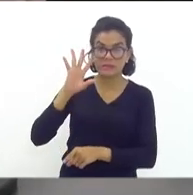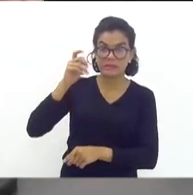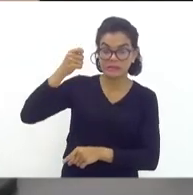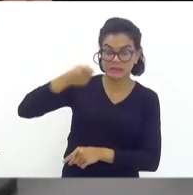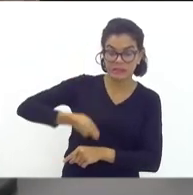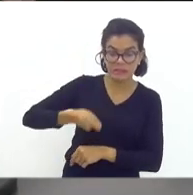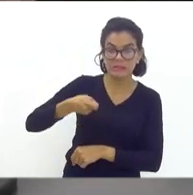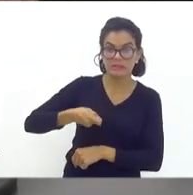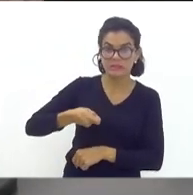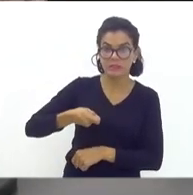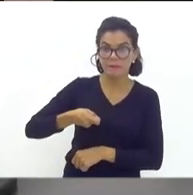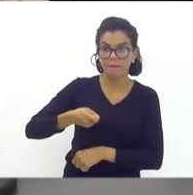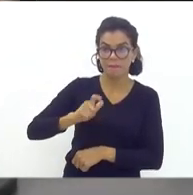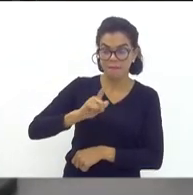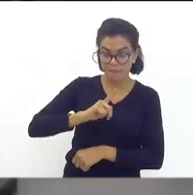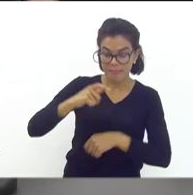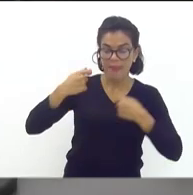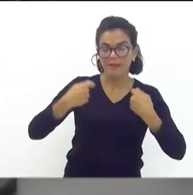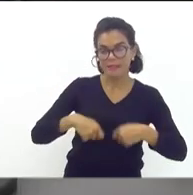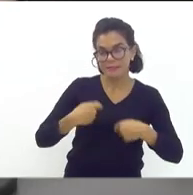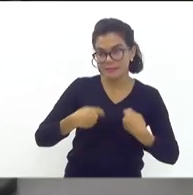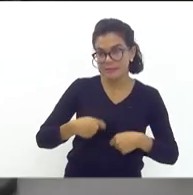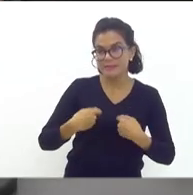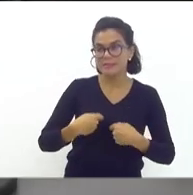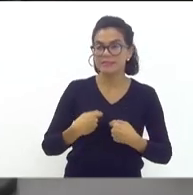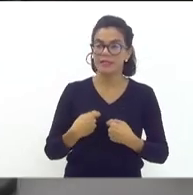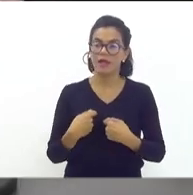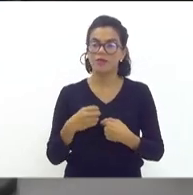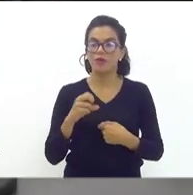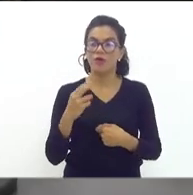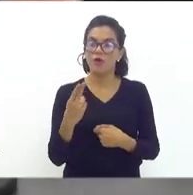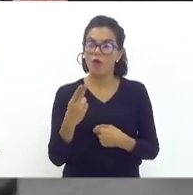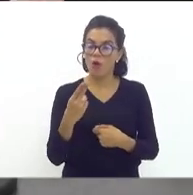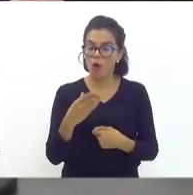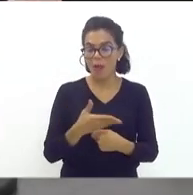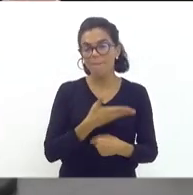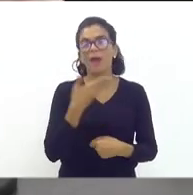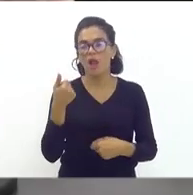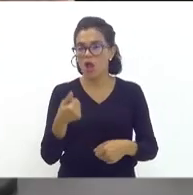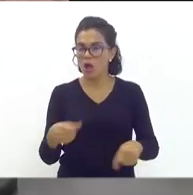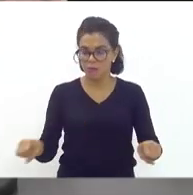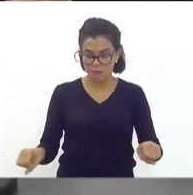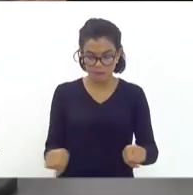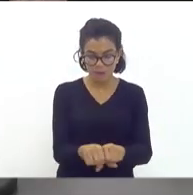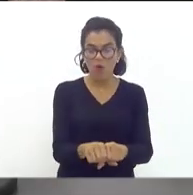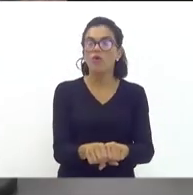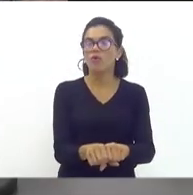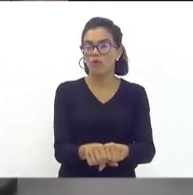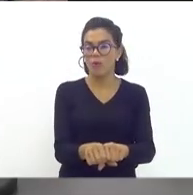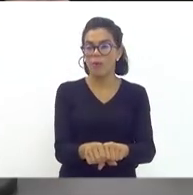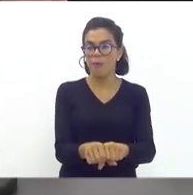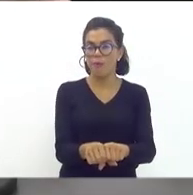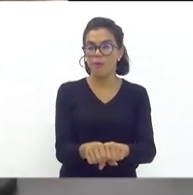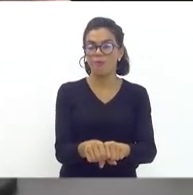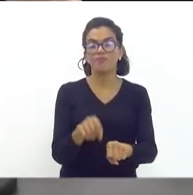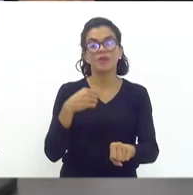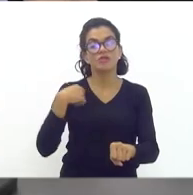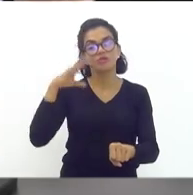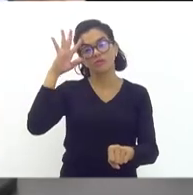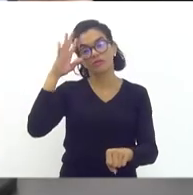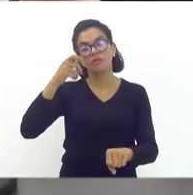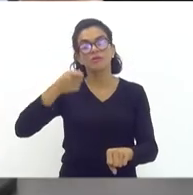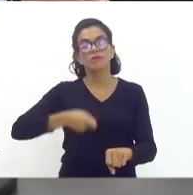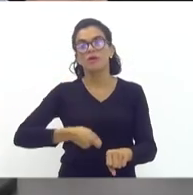a necessidade Ela entenda que é o caso de religar a gente surge a gente determinou